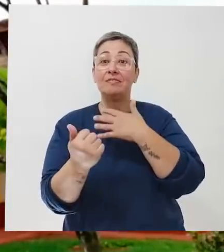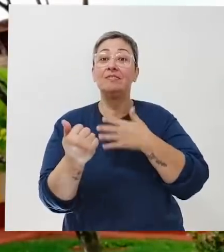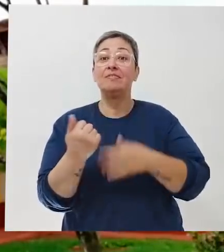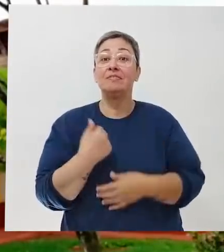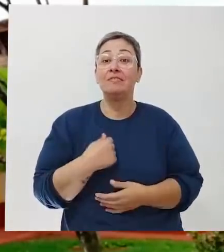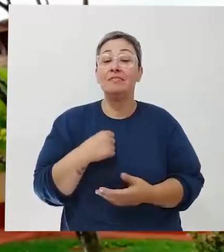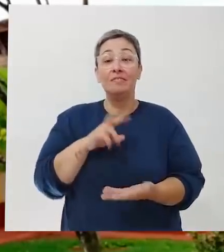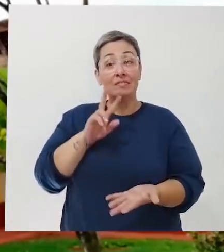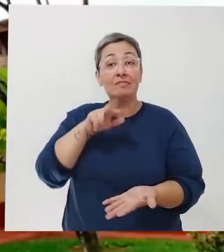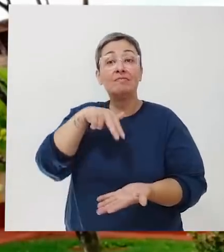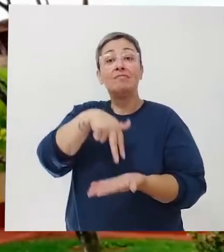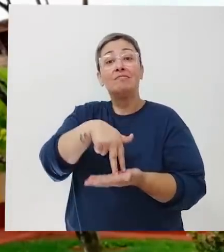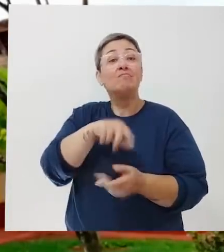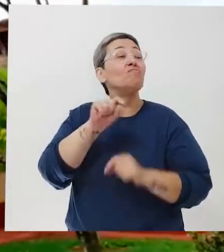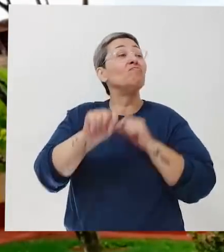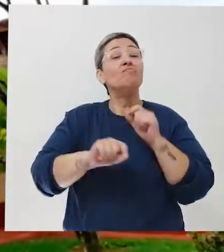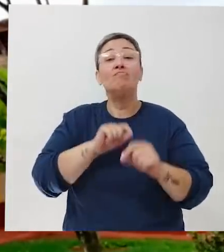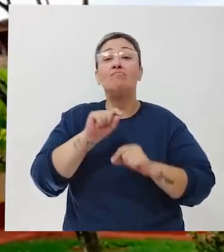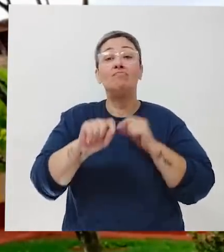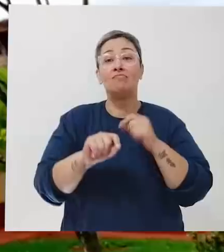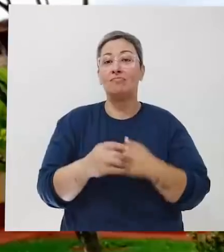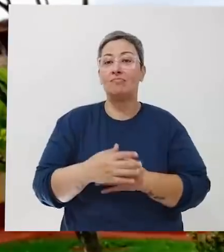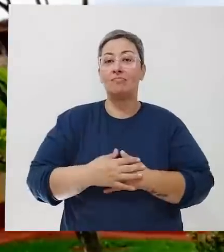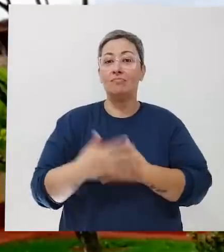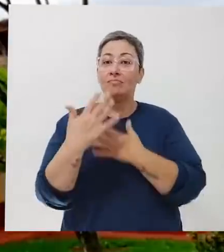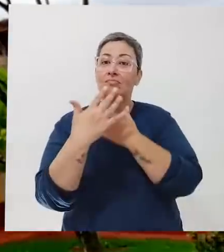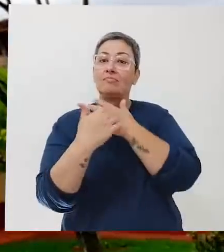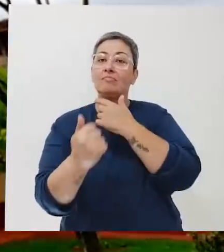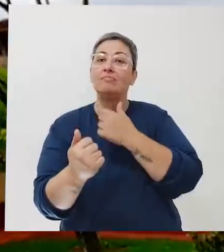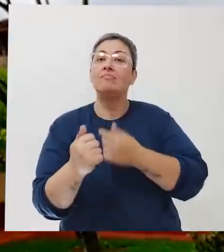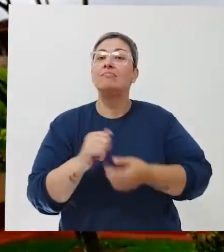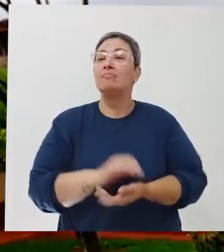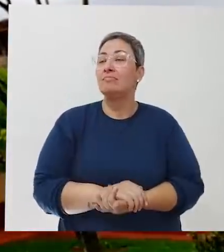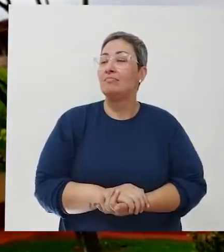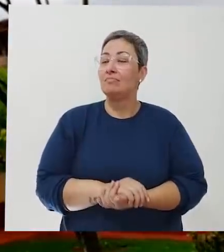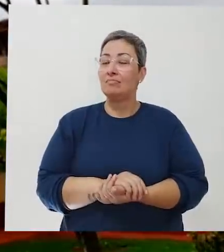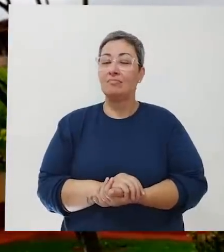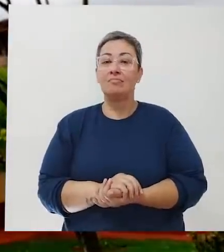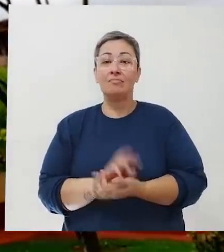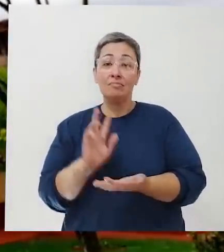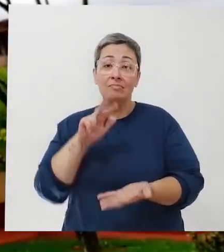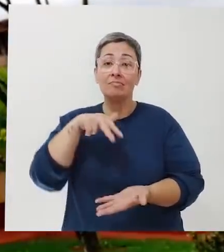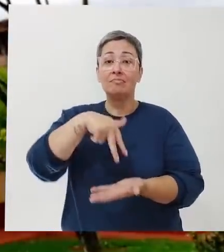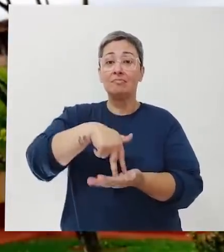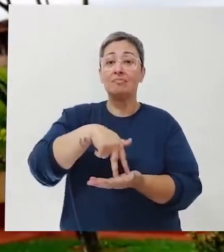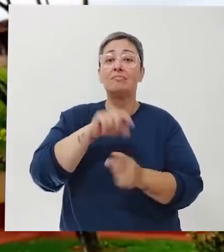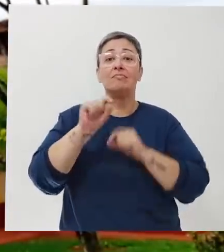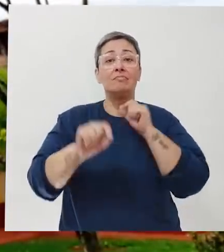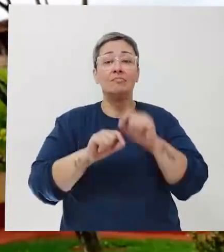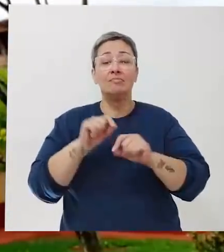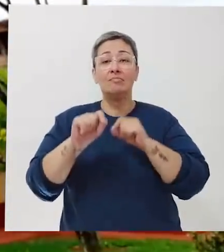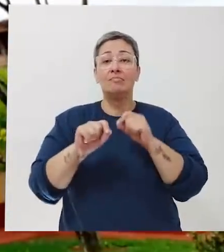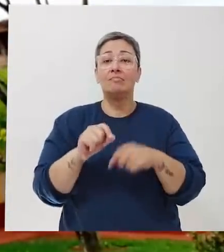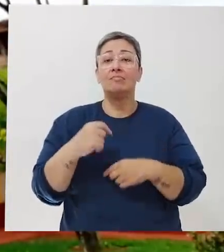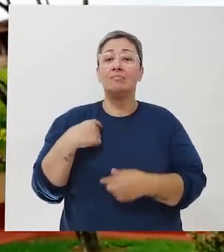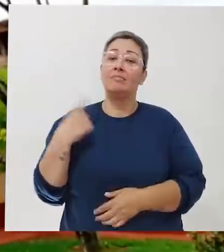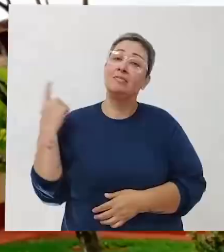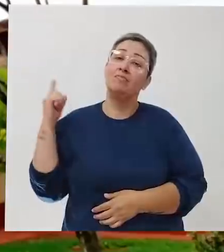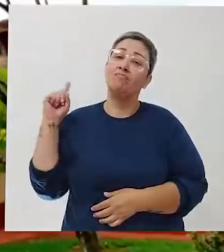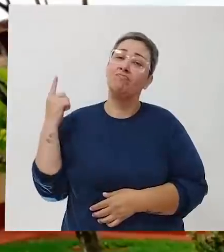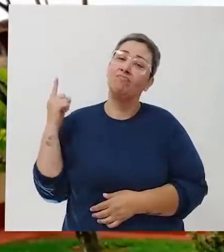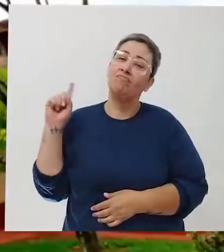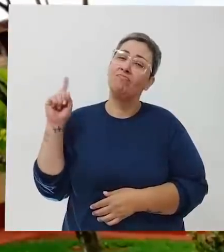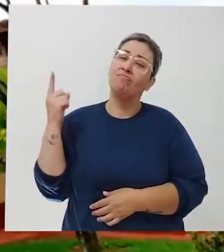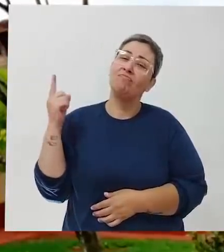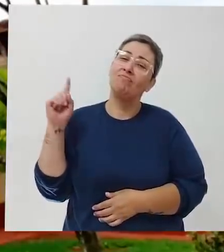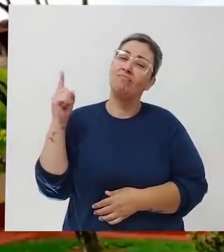Foram me chamar, eu estou aqui, o que é que há? Foram me chamar, eu estou aqui, o que é que